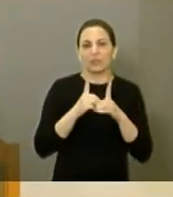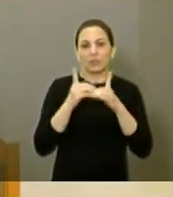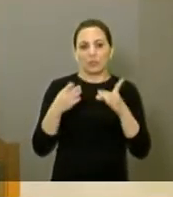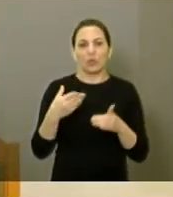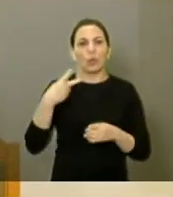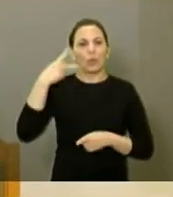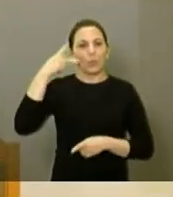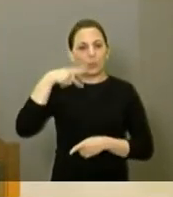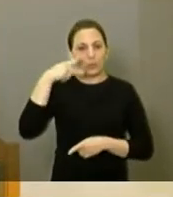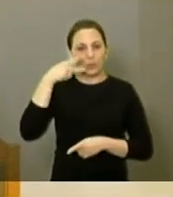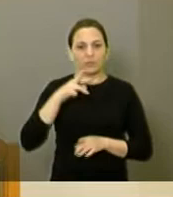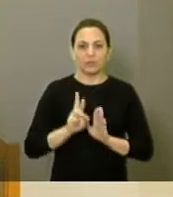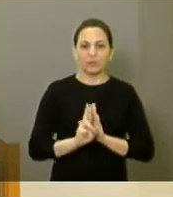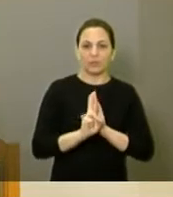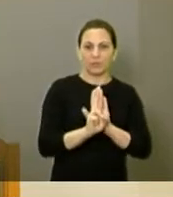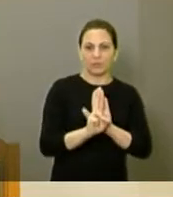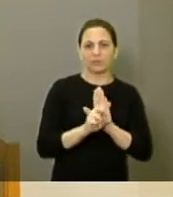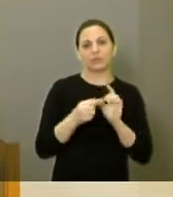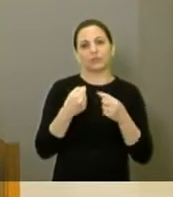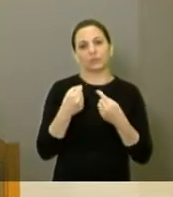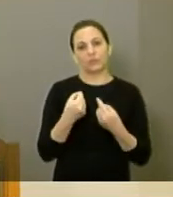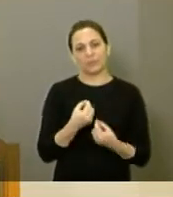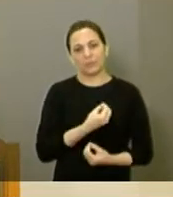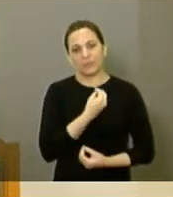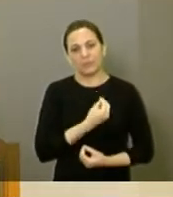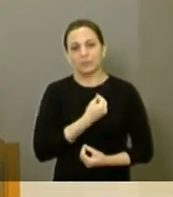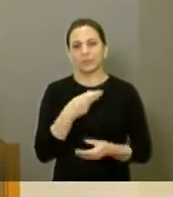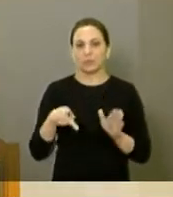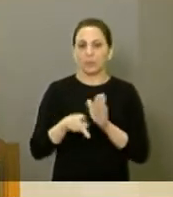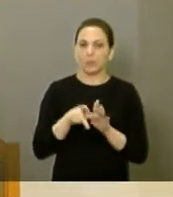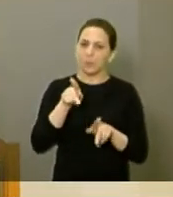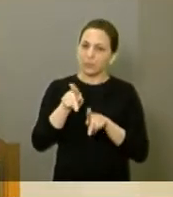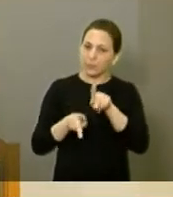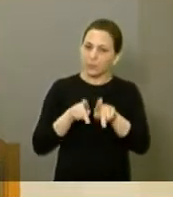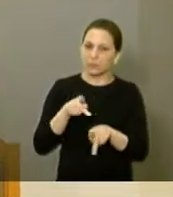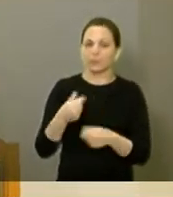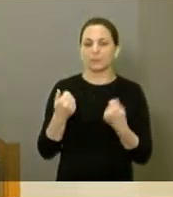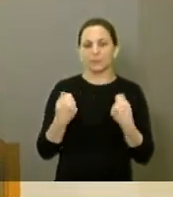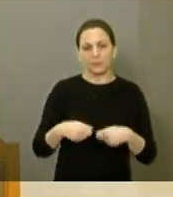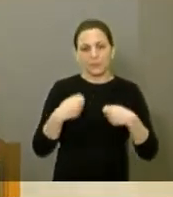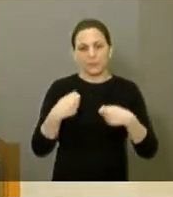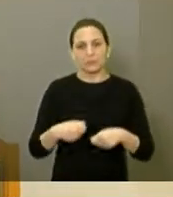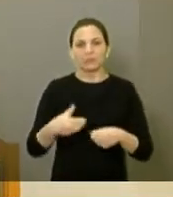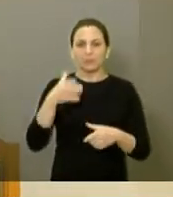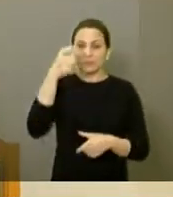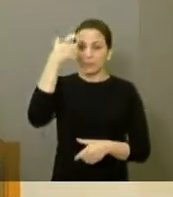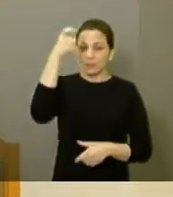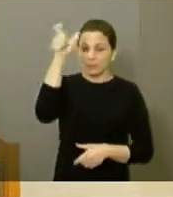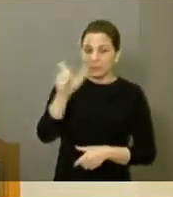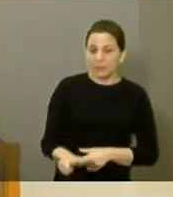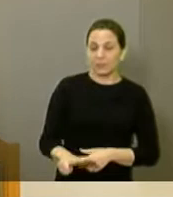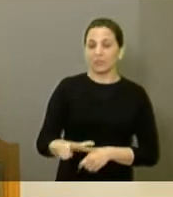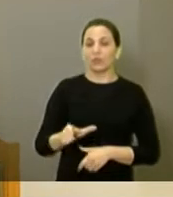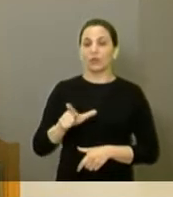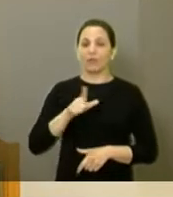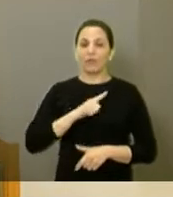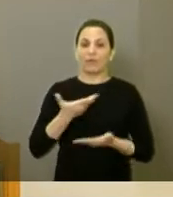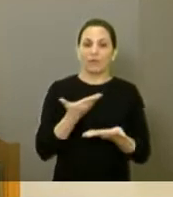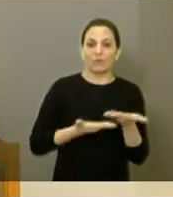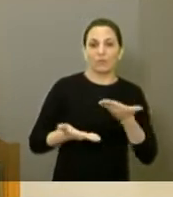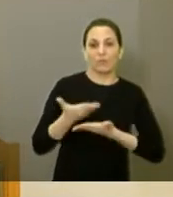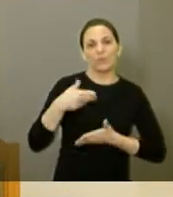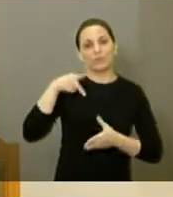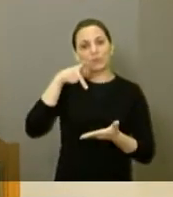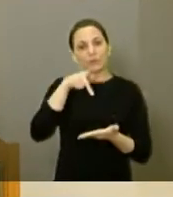política representativa que não há participação do povo que não há participação do cidadão que não o seu envolvimento de